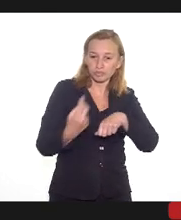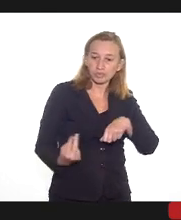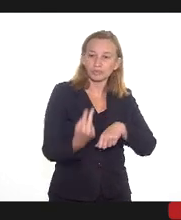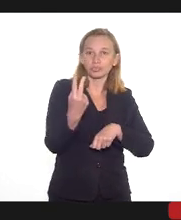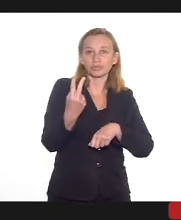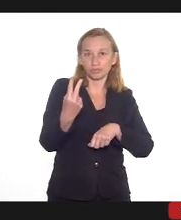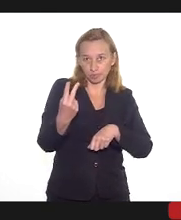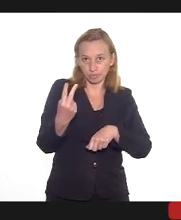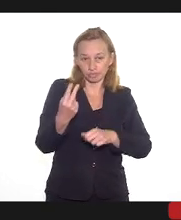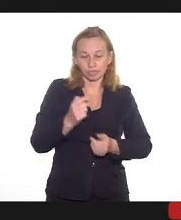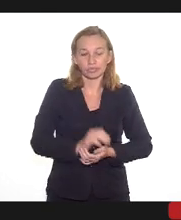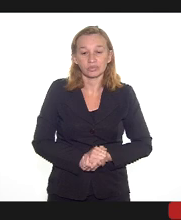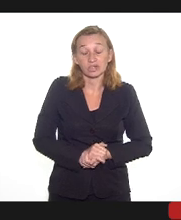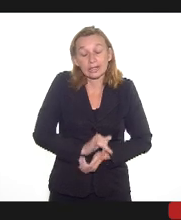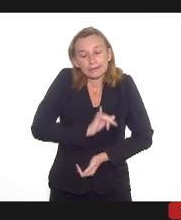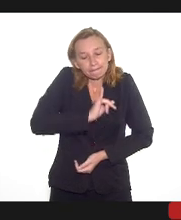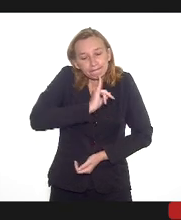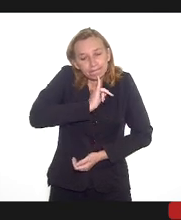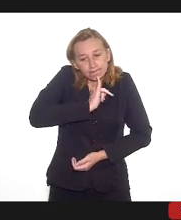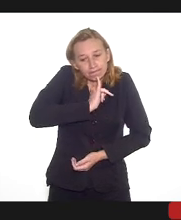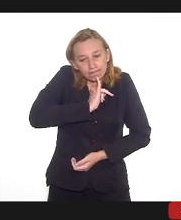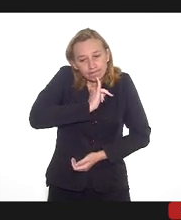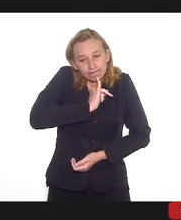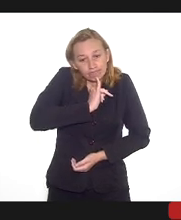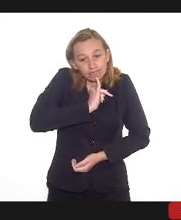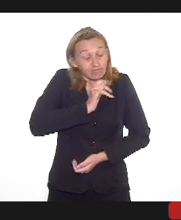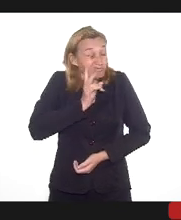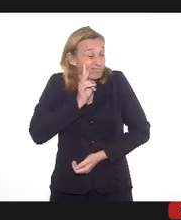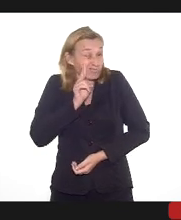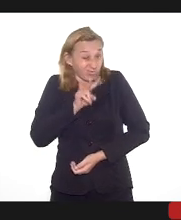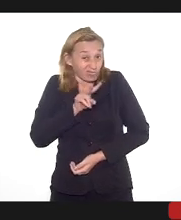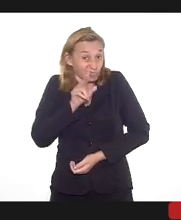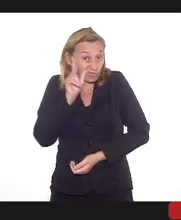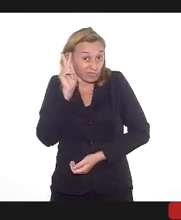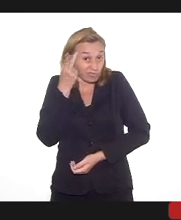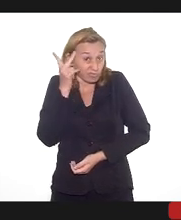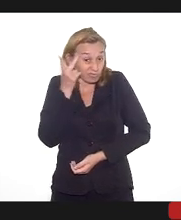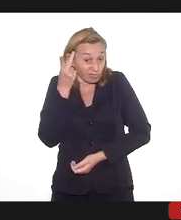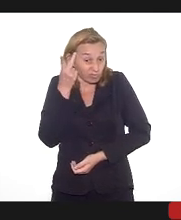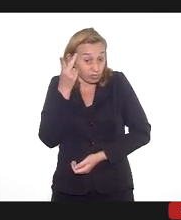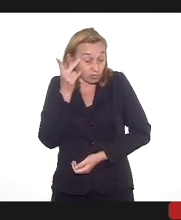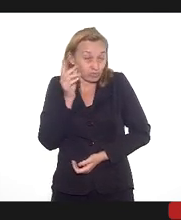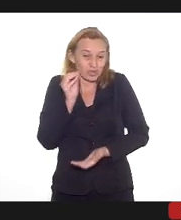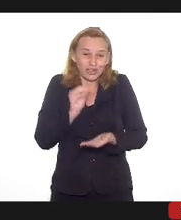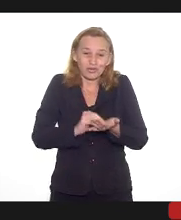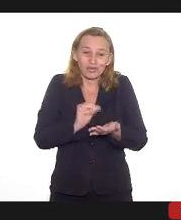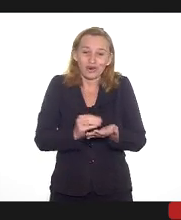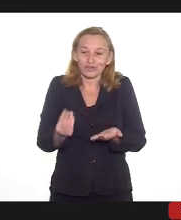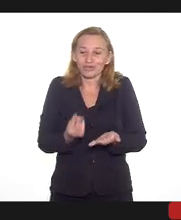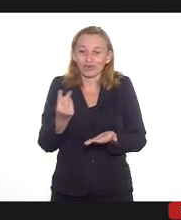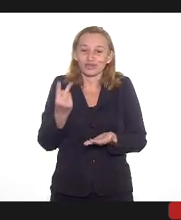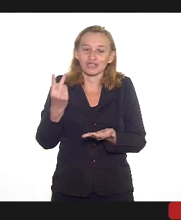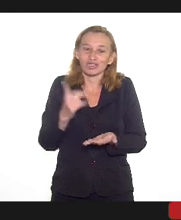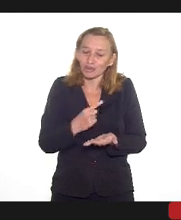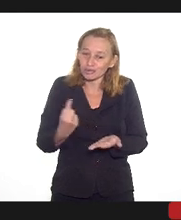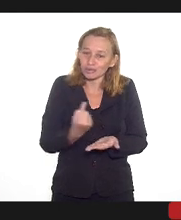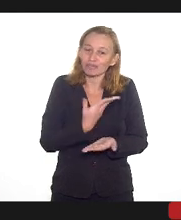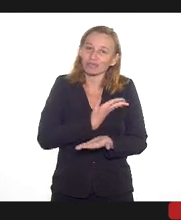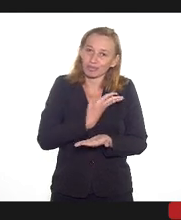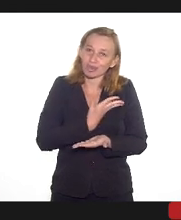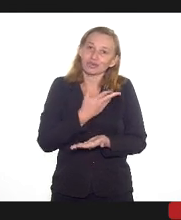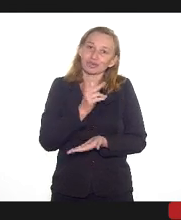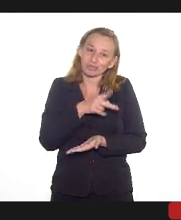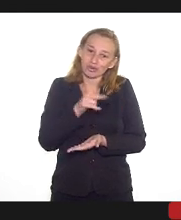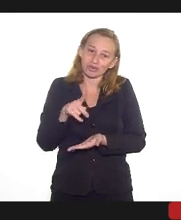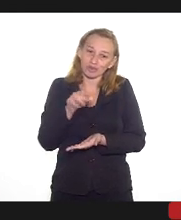valorizado. Infelizmente, o que assistimos historicamente é uma desvalorização, como os nossos companheiros